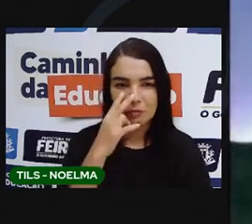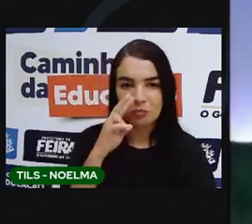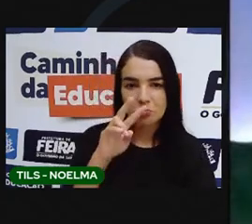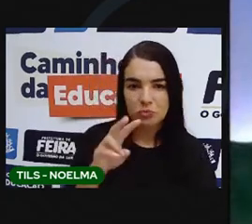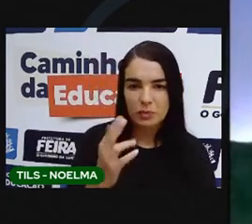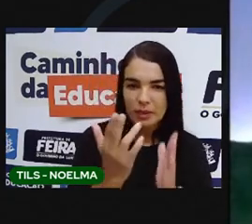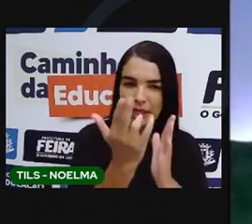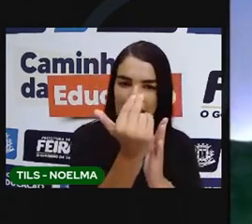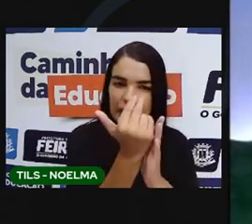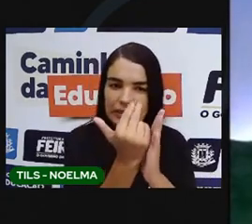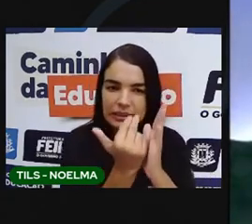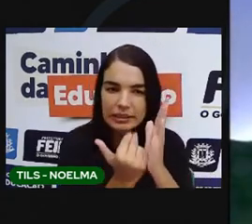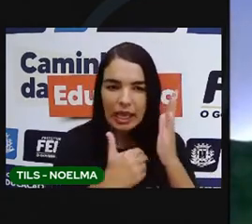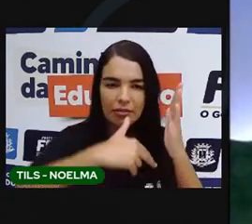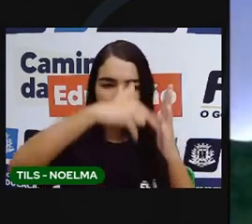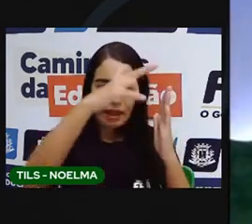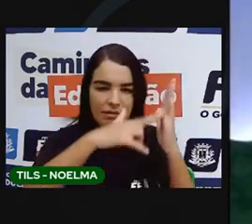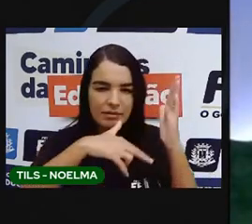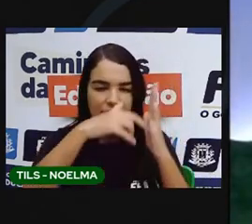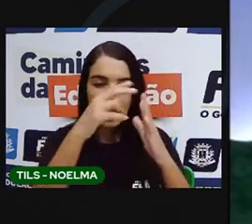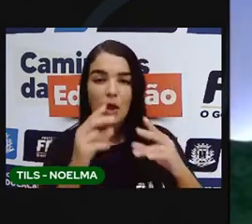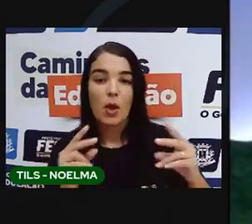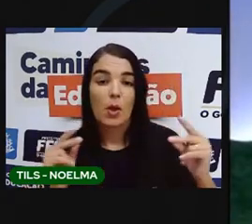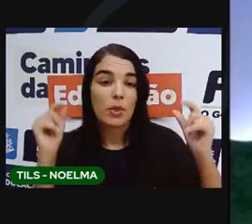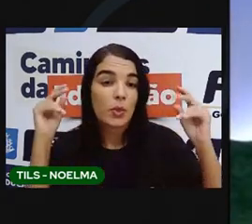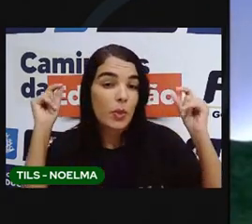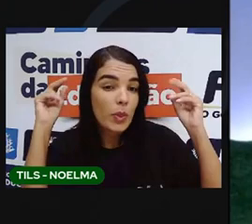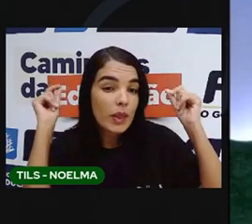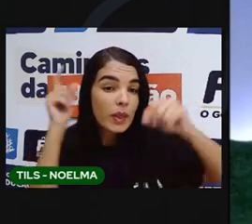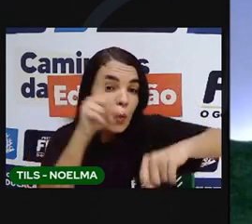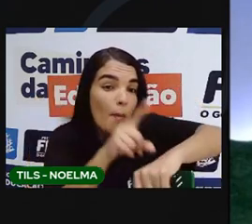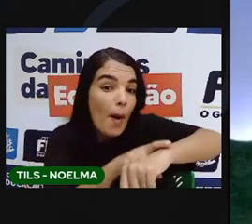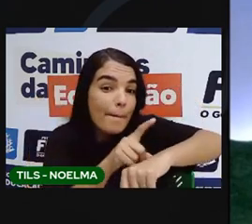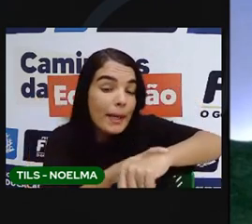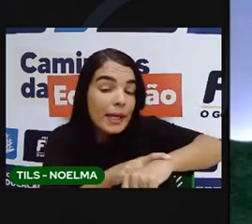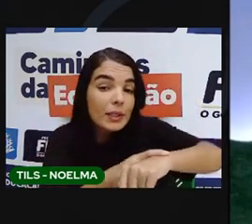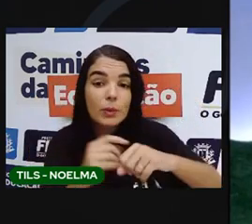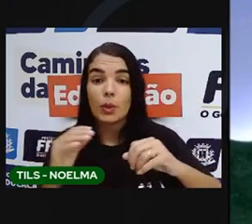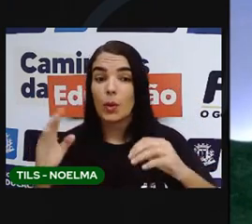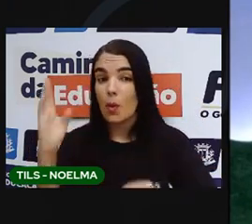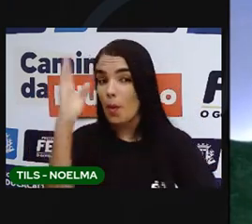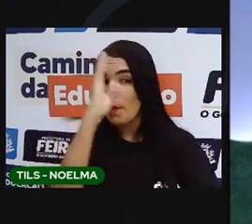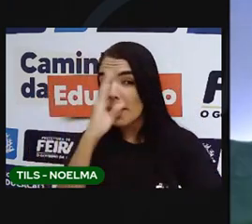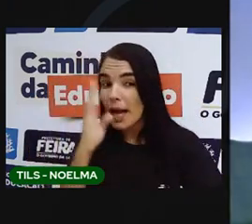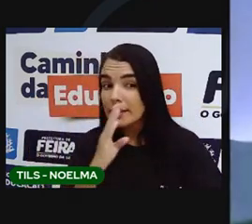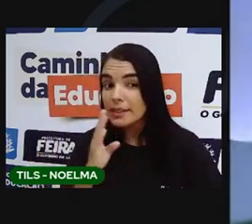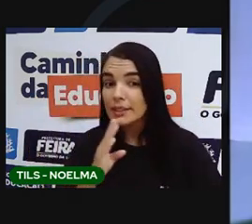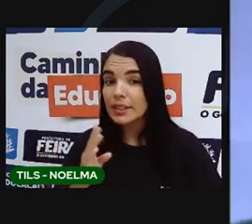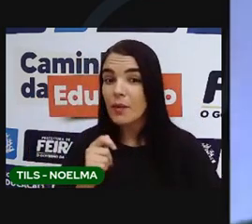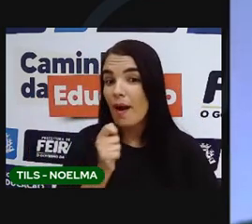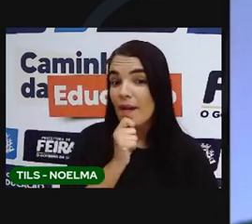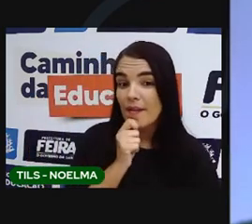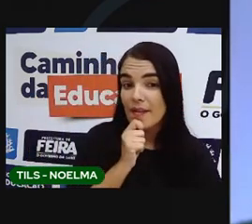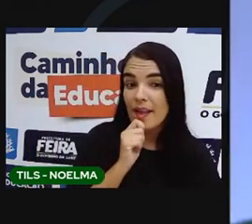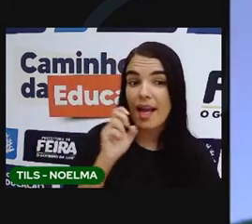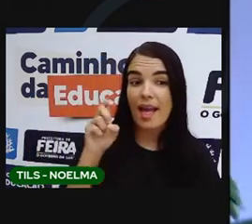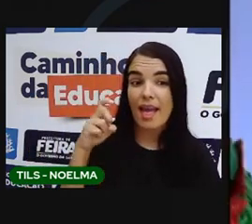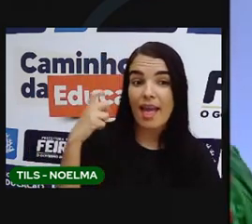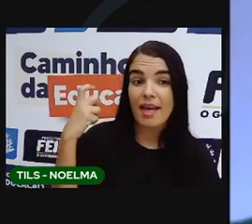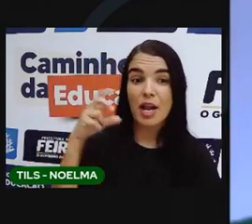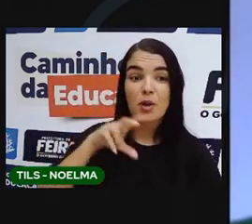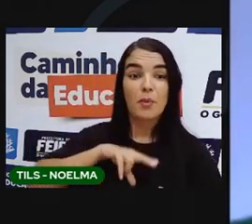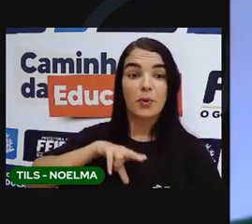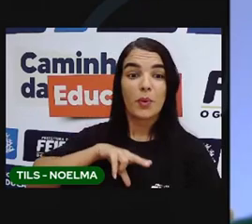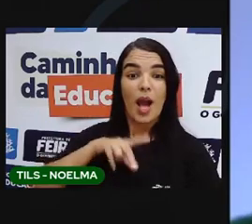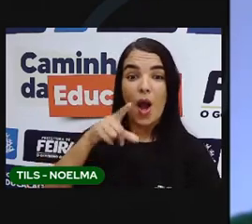dois pintores muito importante para aquela época lugar sejam bem Aqui nós temos as reproduções do quadro de um francês